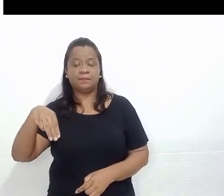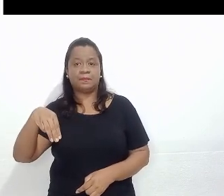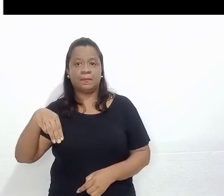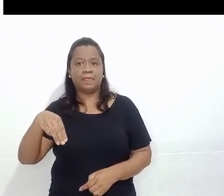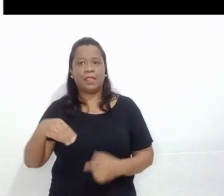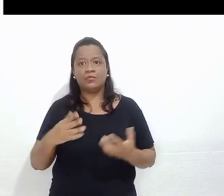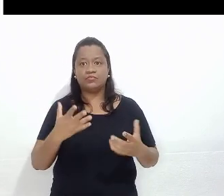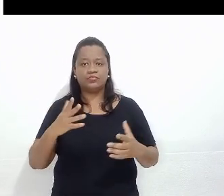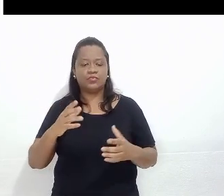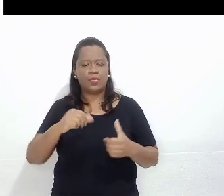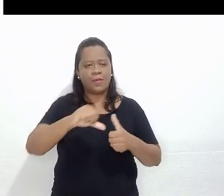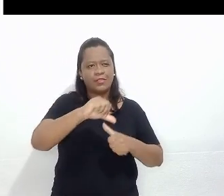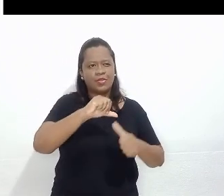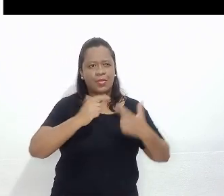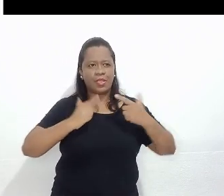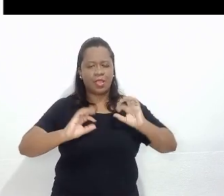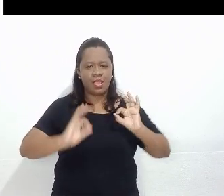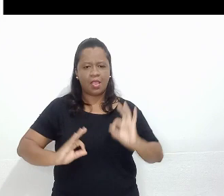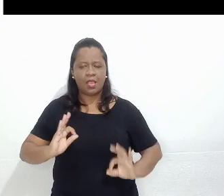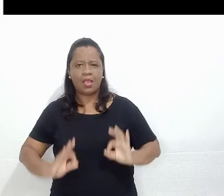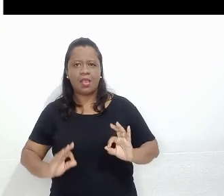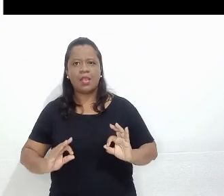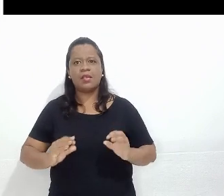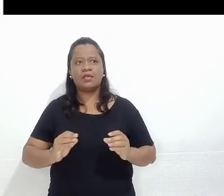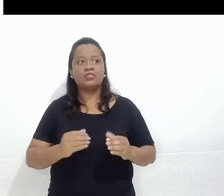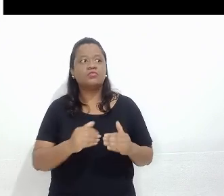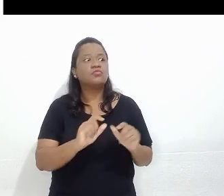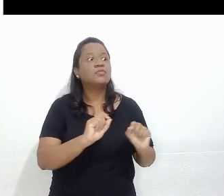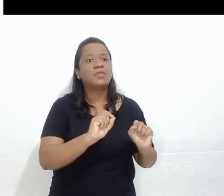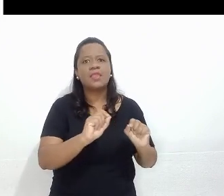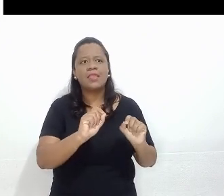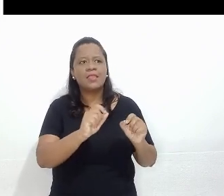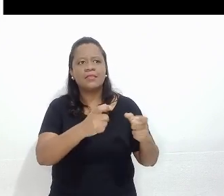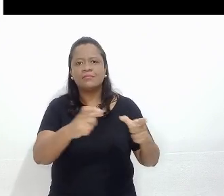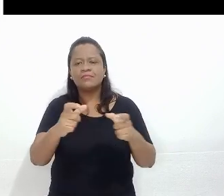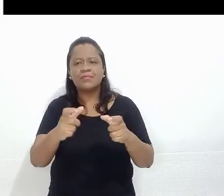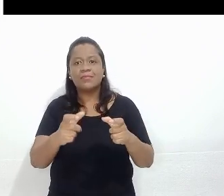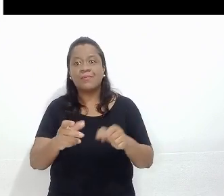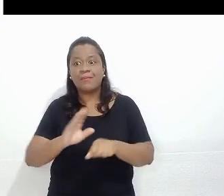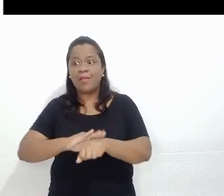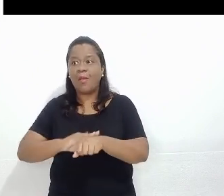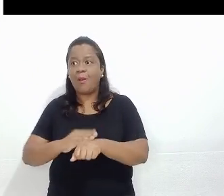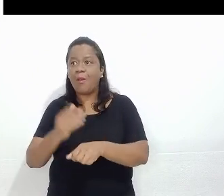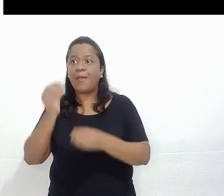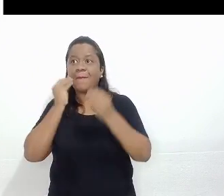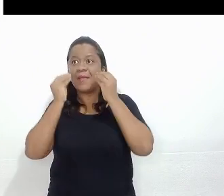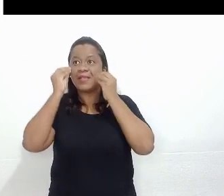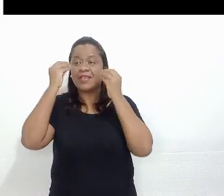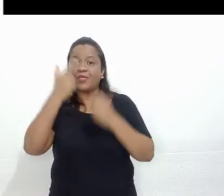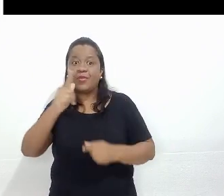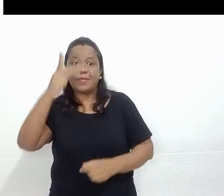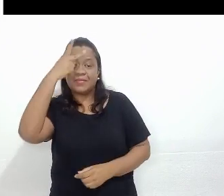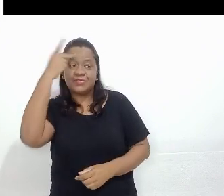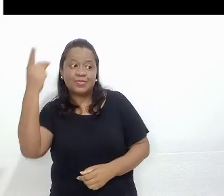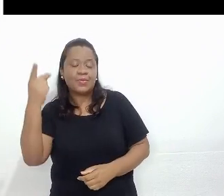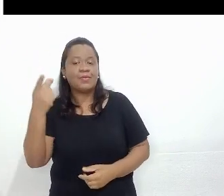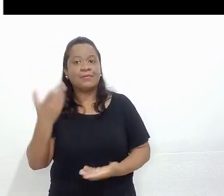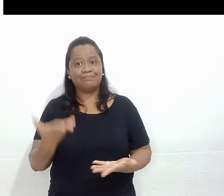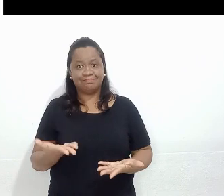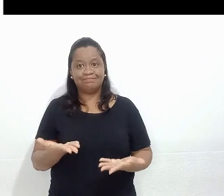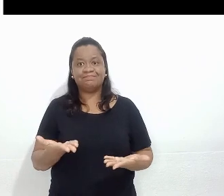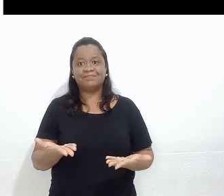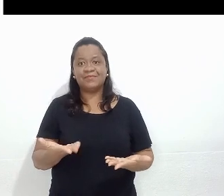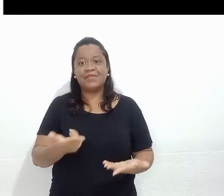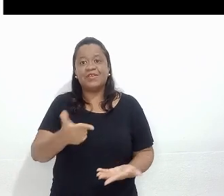e trocando elas. Então, uma hora alguém estava configurando uma coisa, uma hora alguém estava maquiando outra pessoa. Que é isso, né? Quando a gente